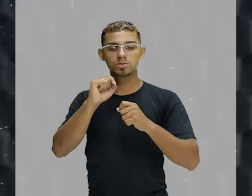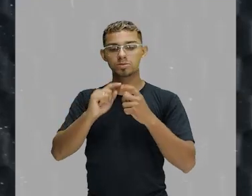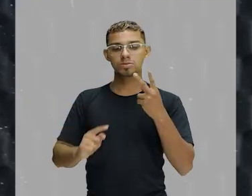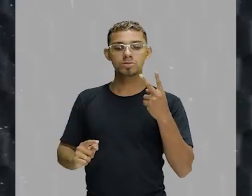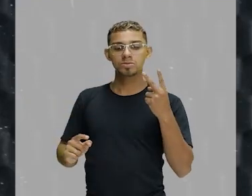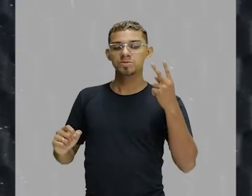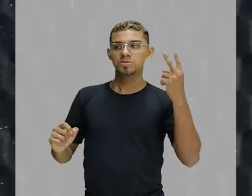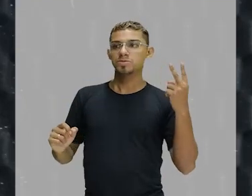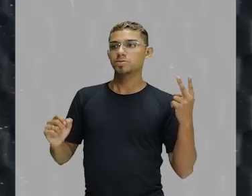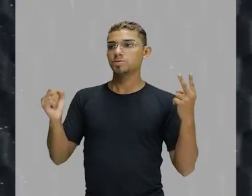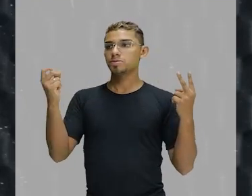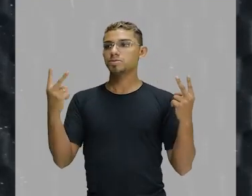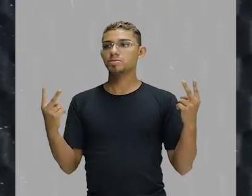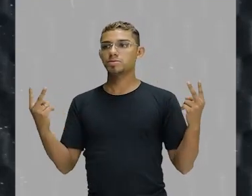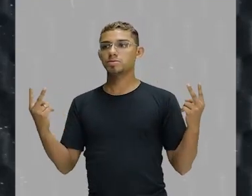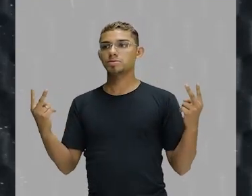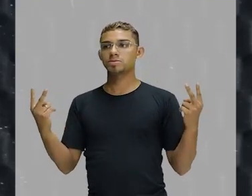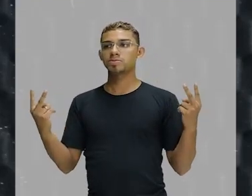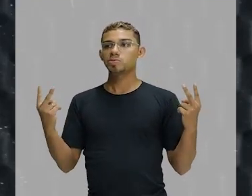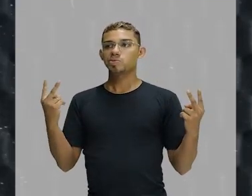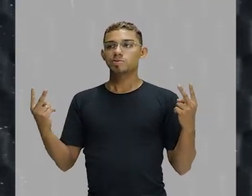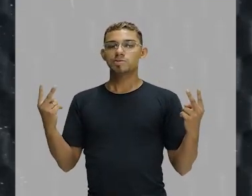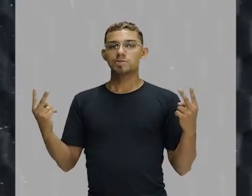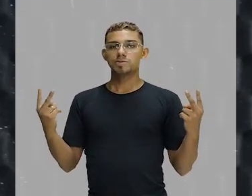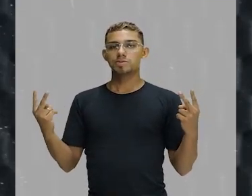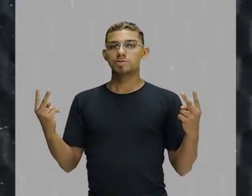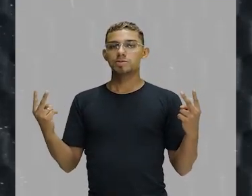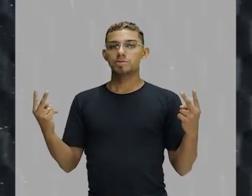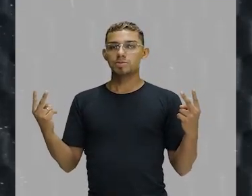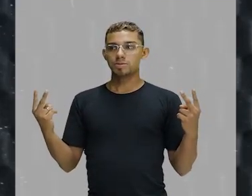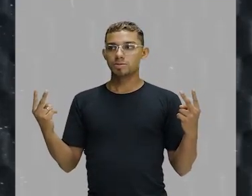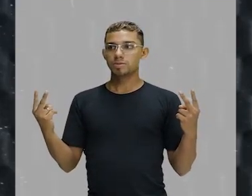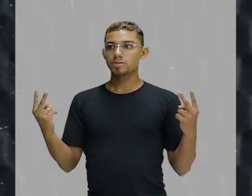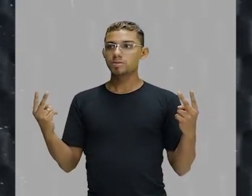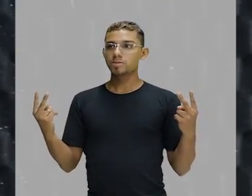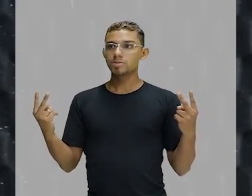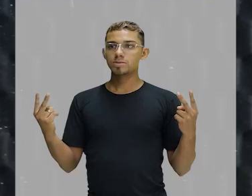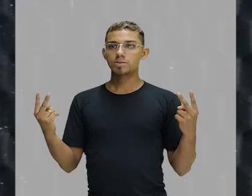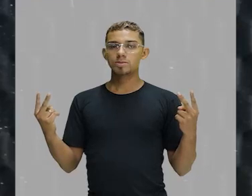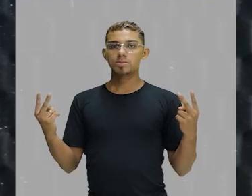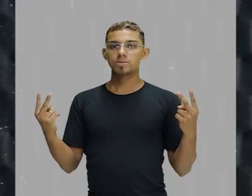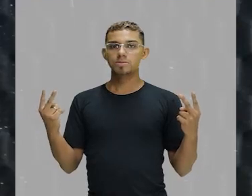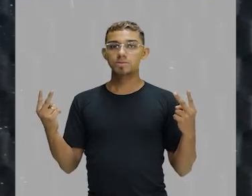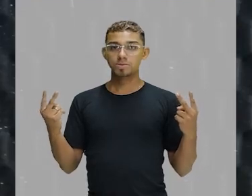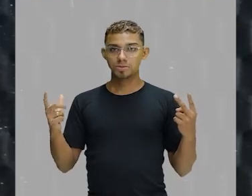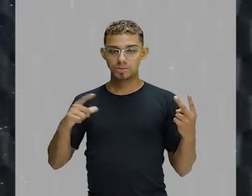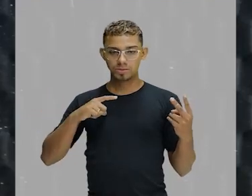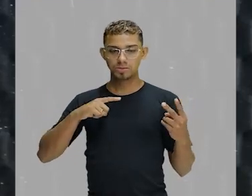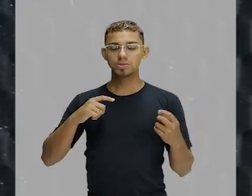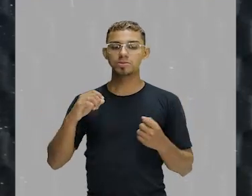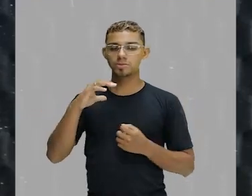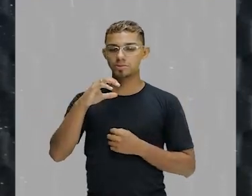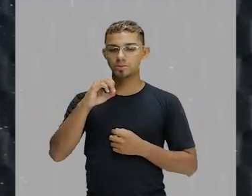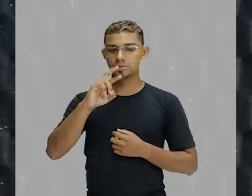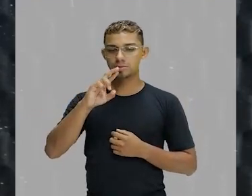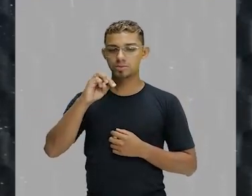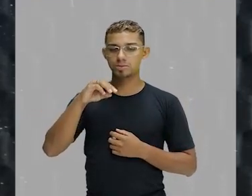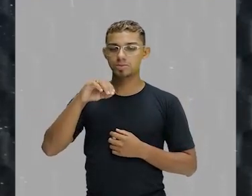ó, essas duas têm 4, aliás, não vai ter mais 4 cromossomos, elas só terão 2 cromossomos, ou